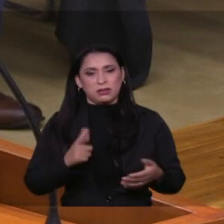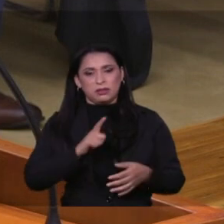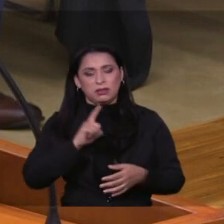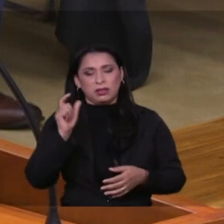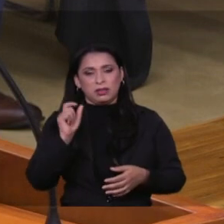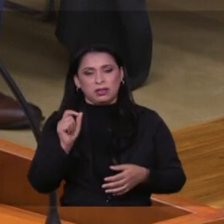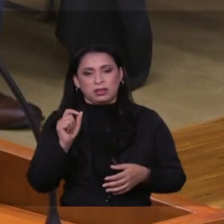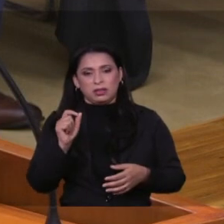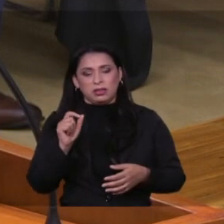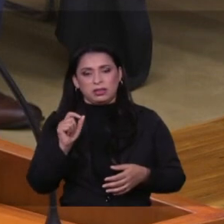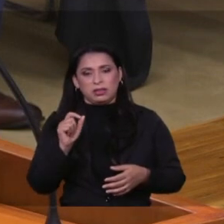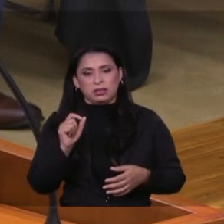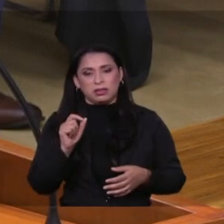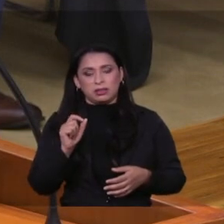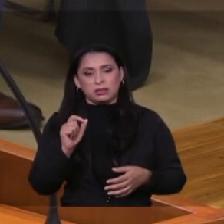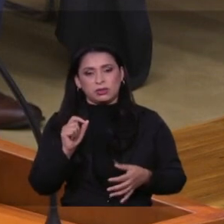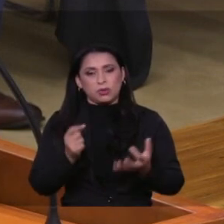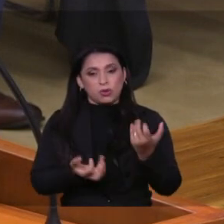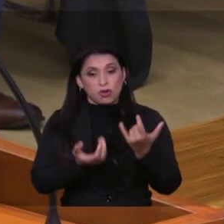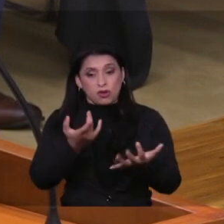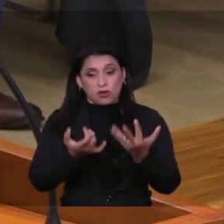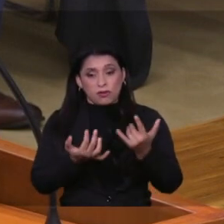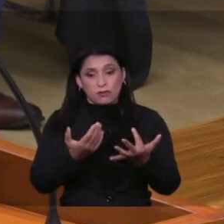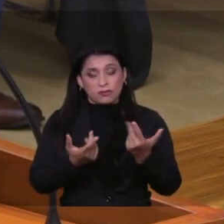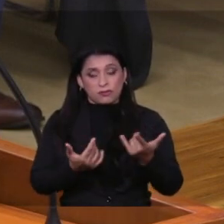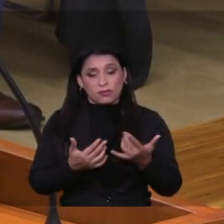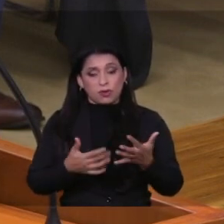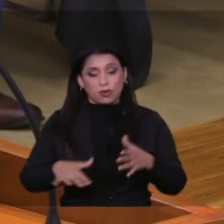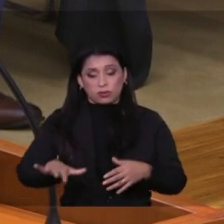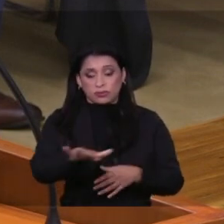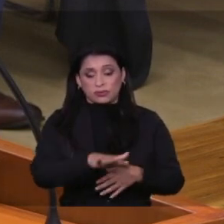para o Manejo Integrado do Fogo no Bioma Pantanal,